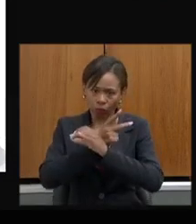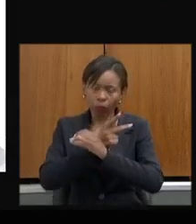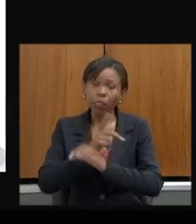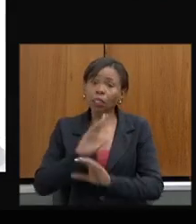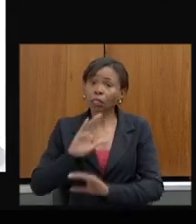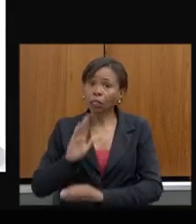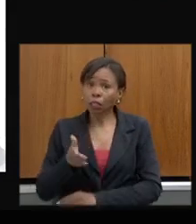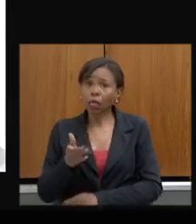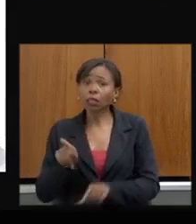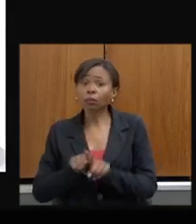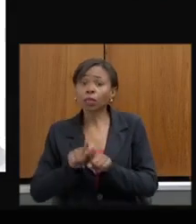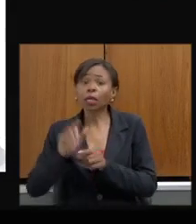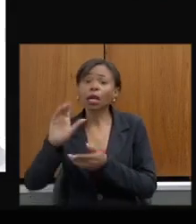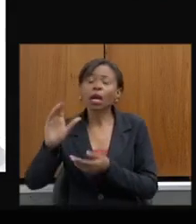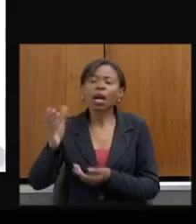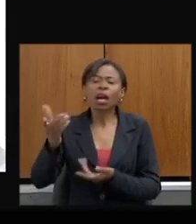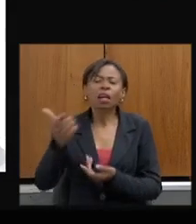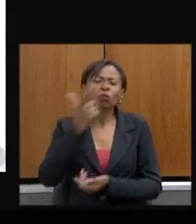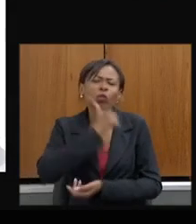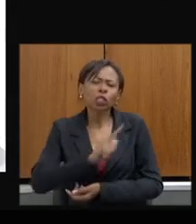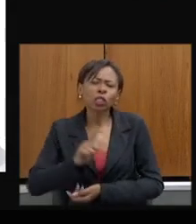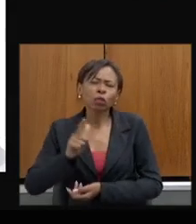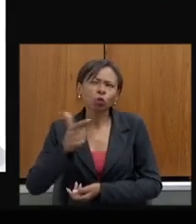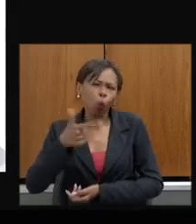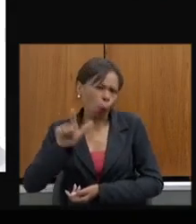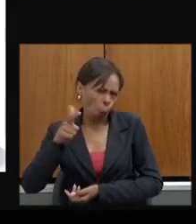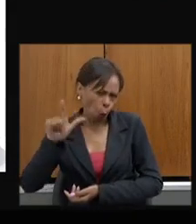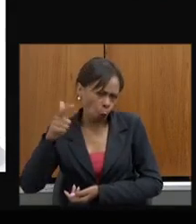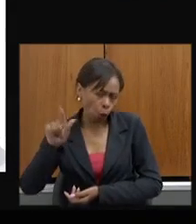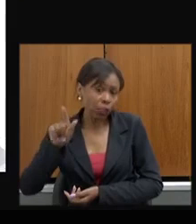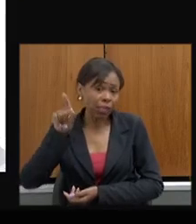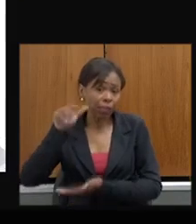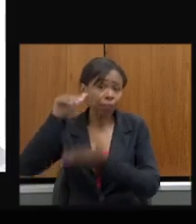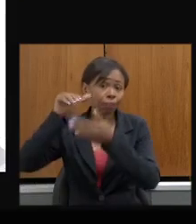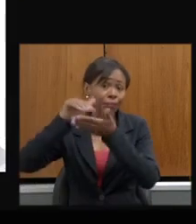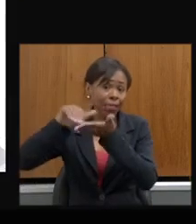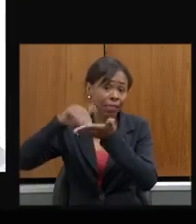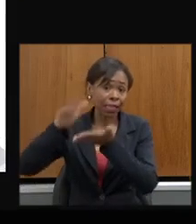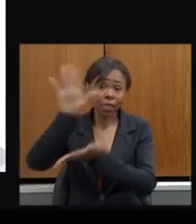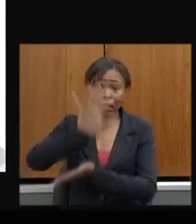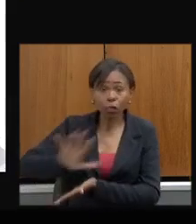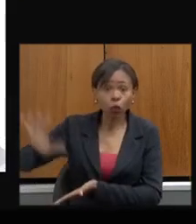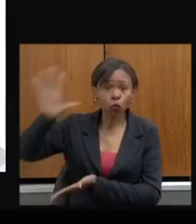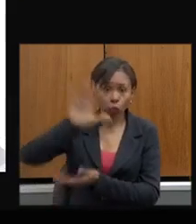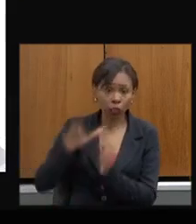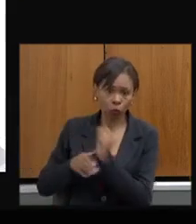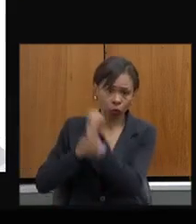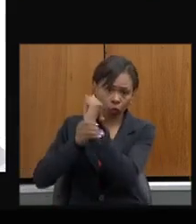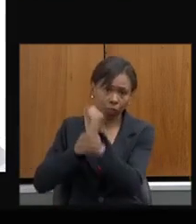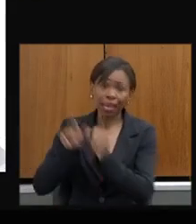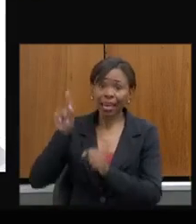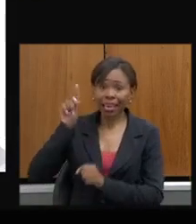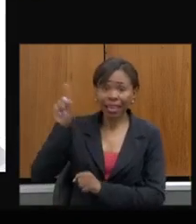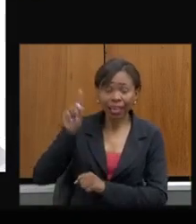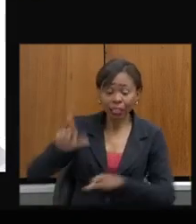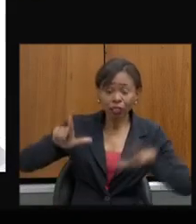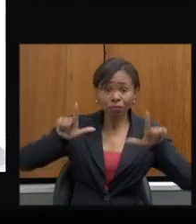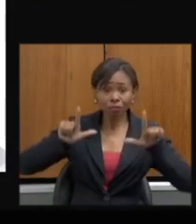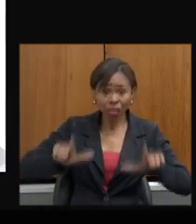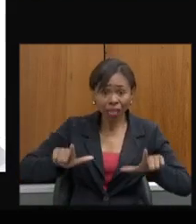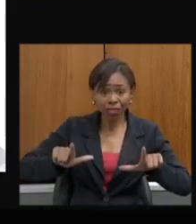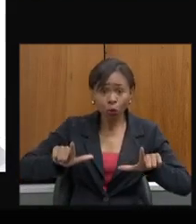tivemos Recebemos um outro da secretaria nacional de segurança pública esses equipamentos custa uma há